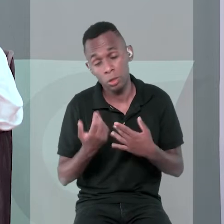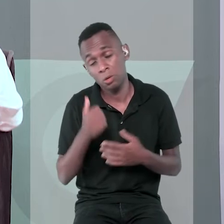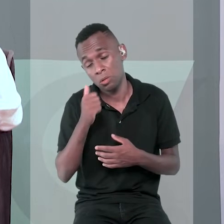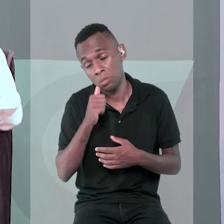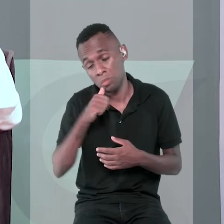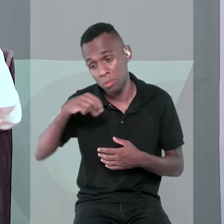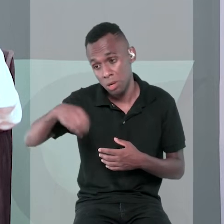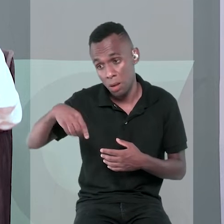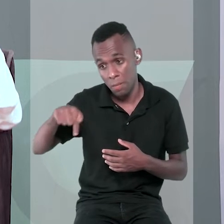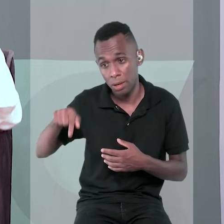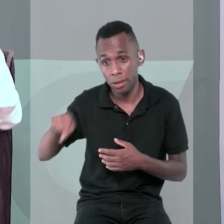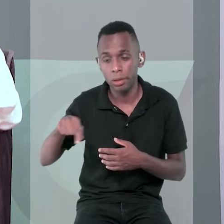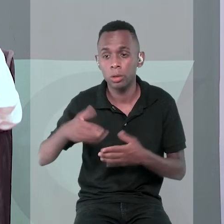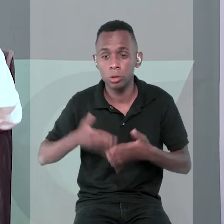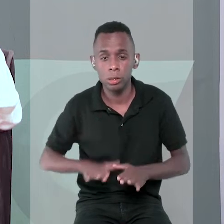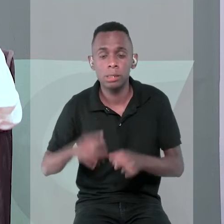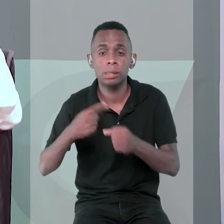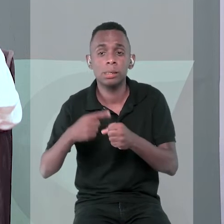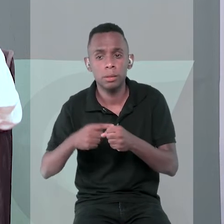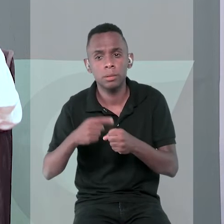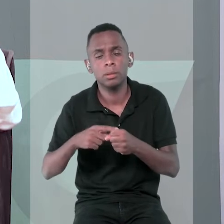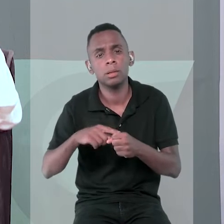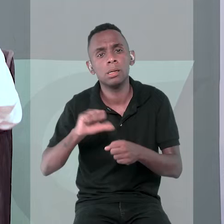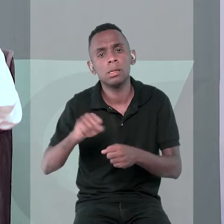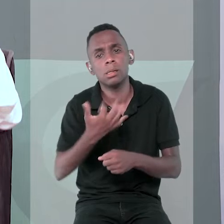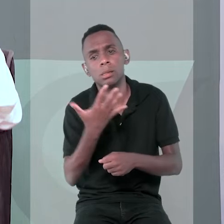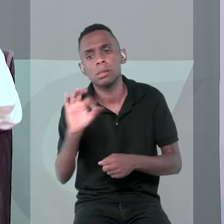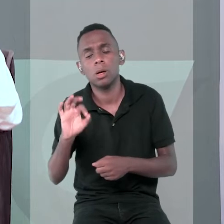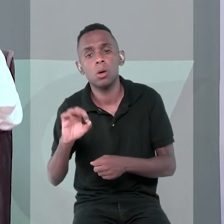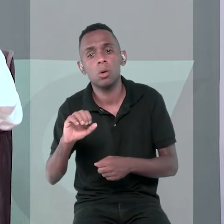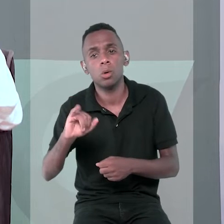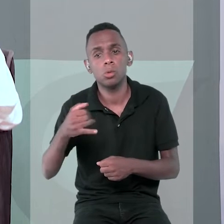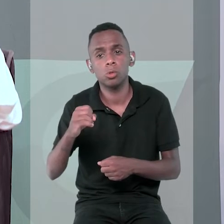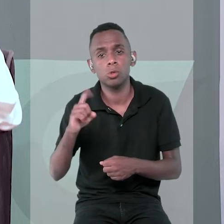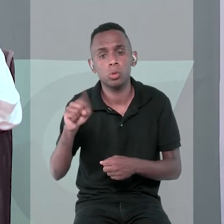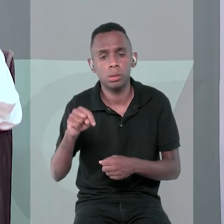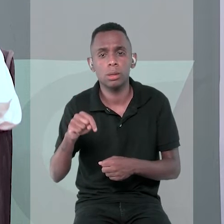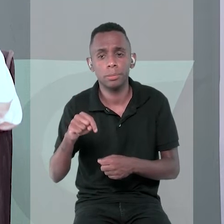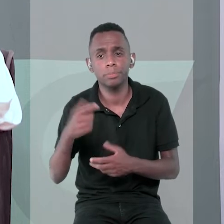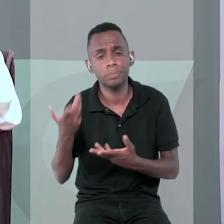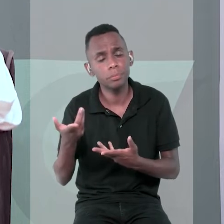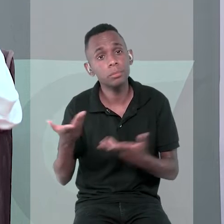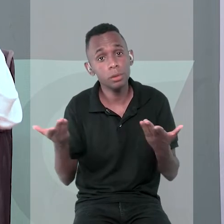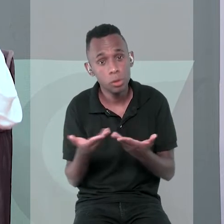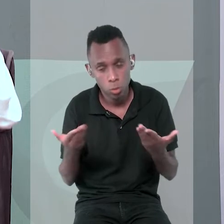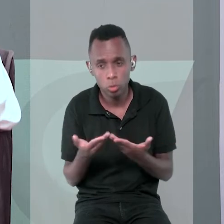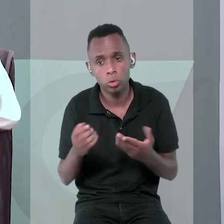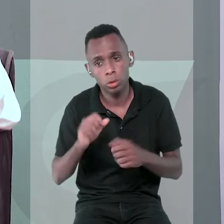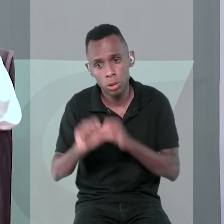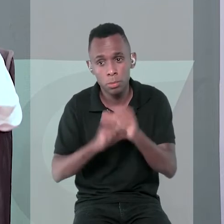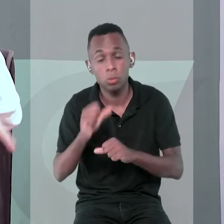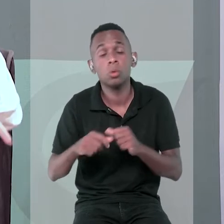mulher que nasce numa cidade que se chamava São José das Itapororocas, que hoje se chama